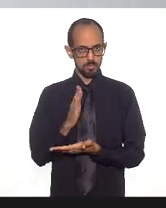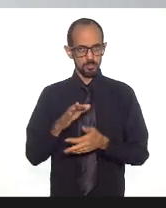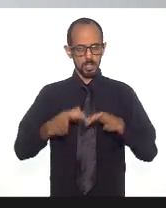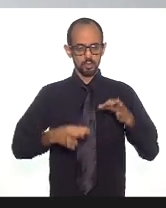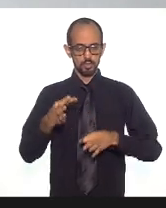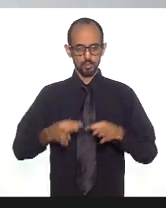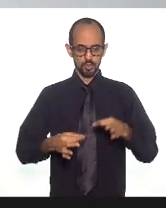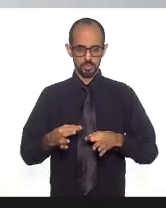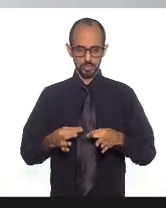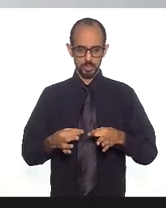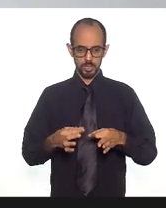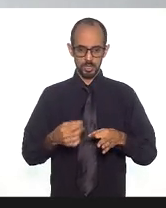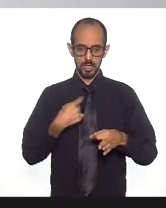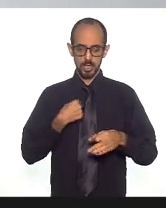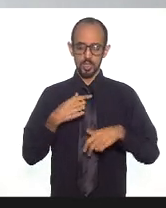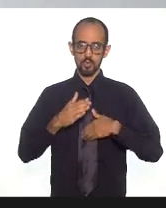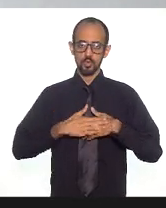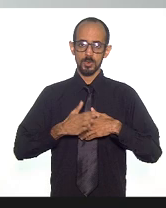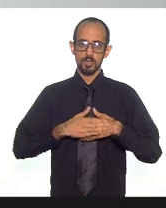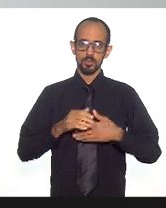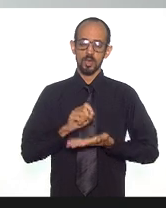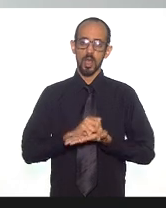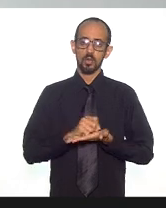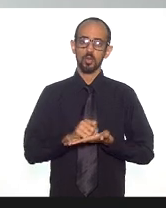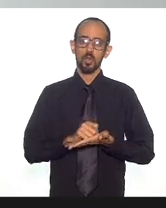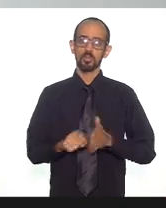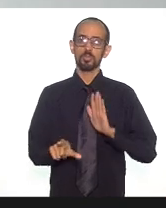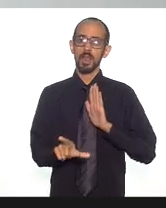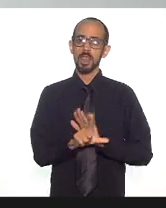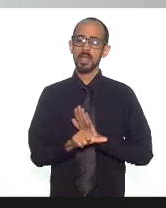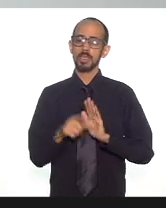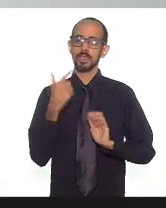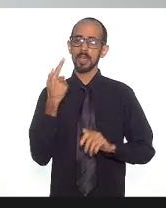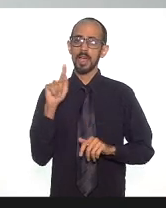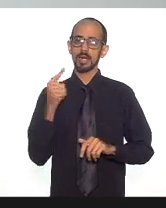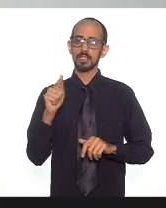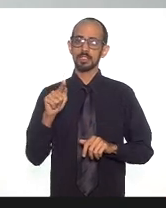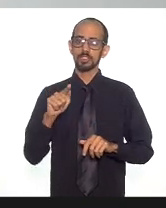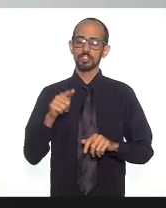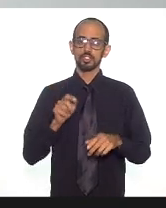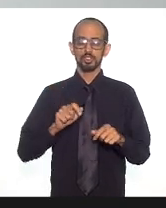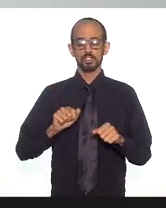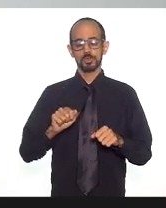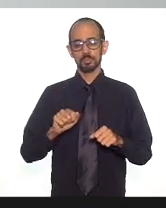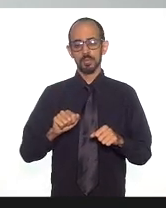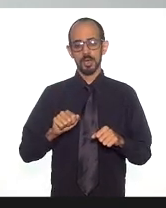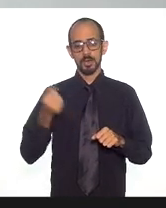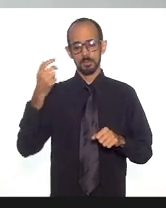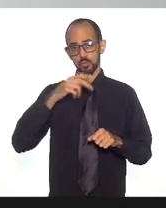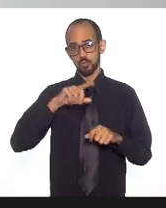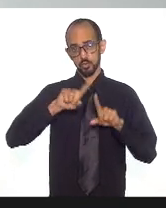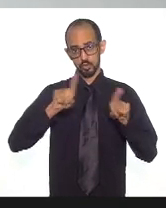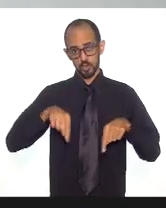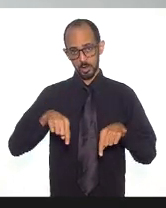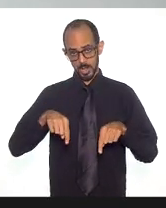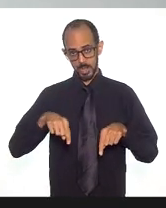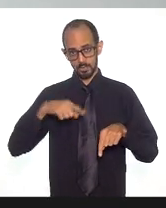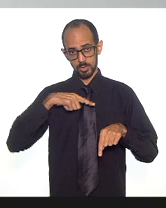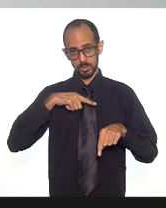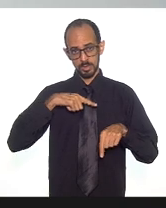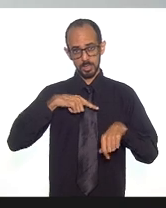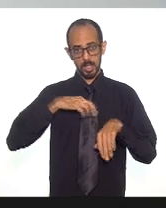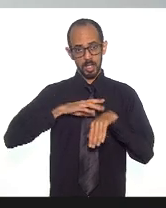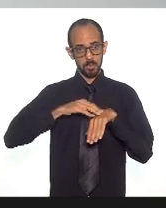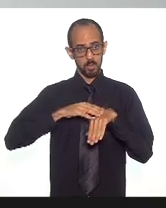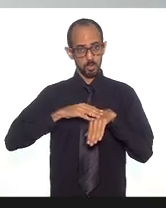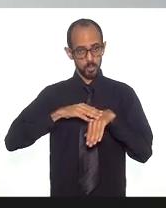que garante a todos os trabalhadores com algum tipo de comorbidade o direito ao afastamento enquanto durar a